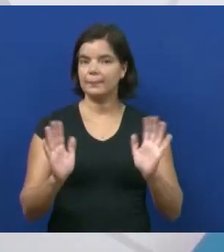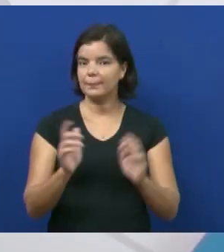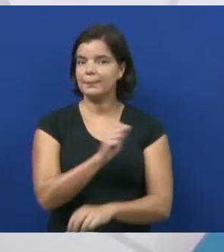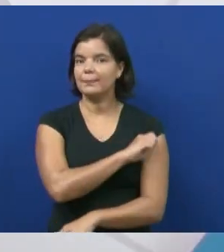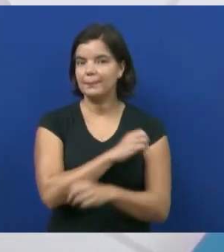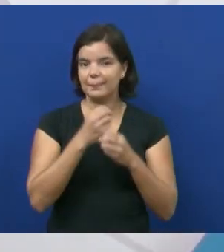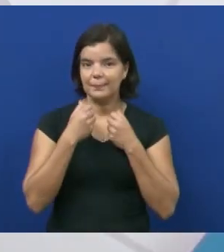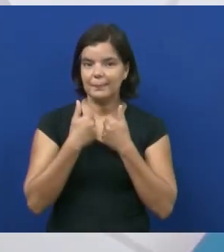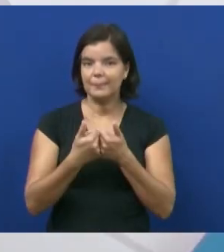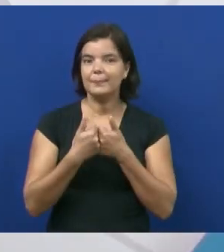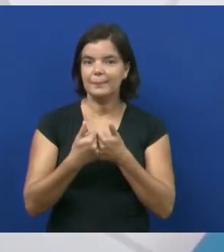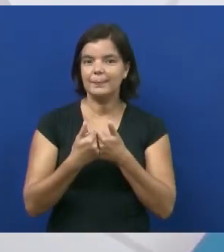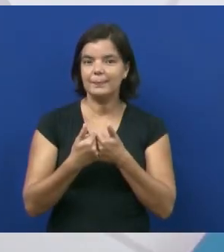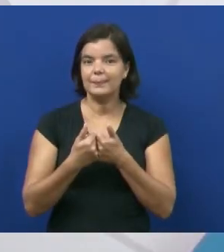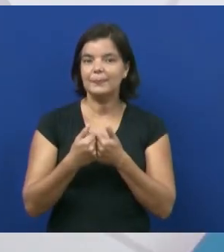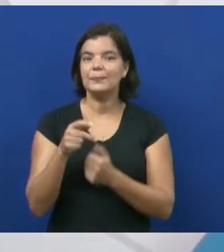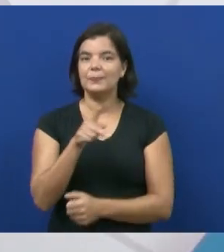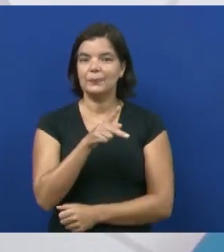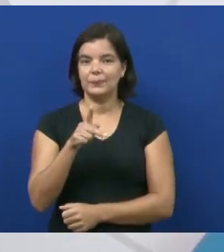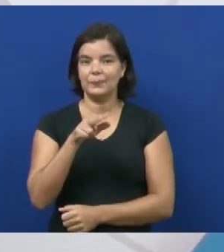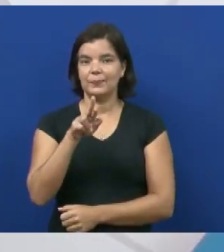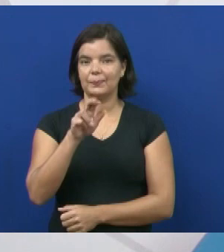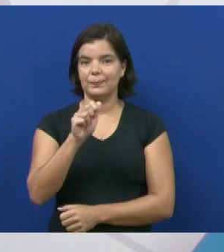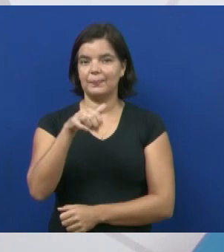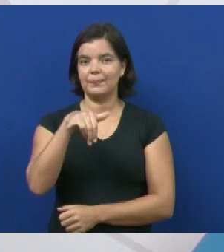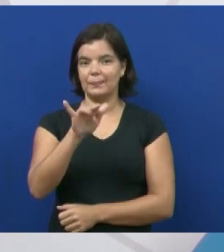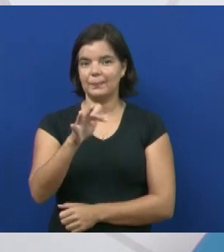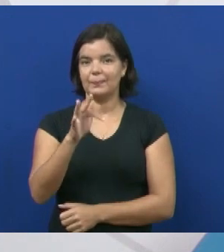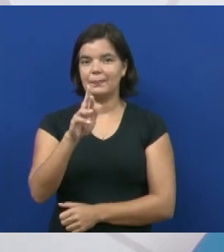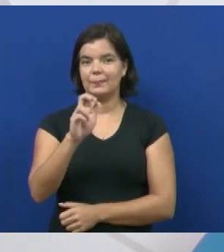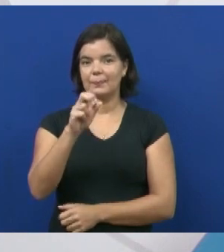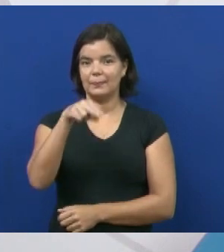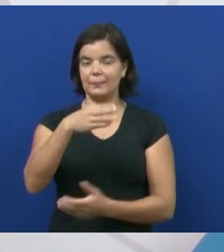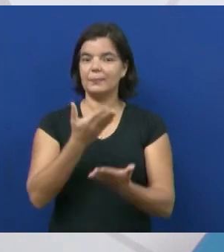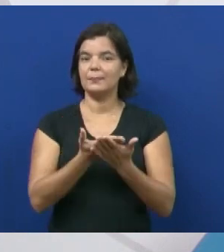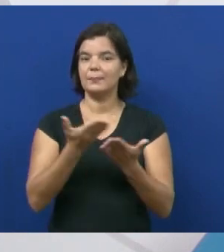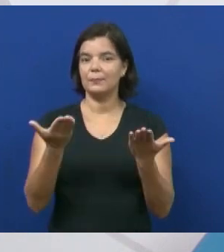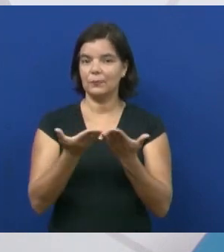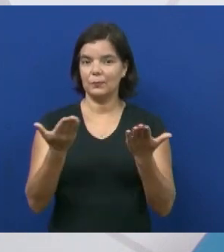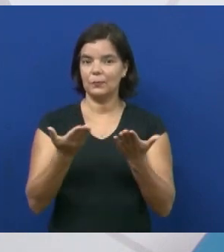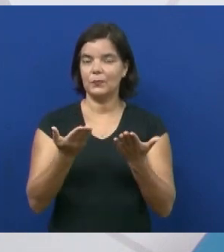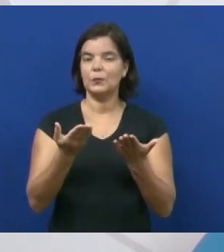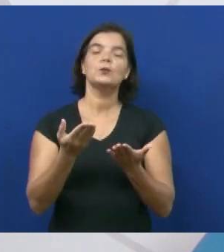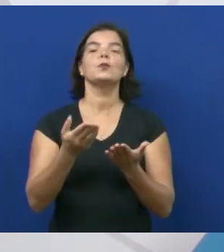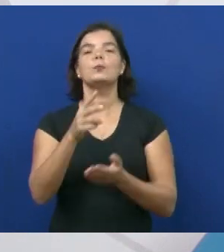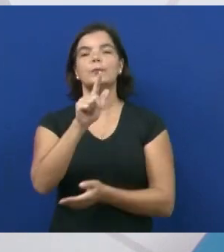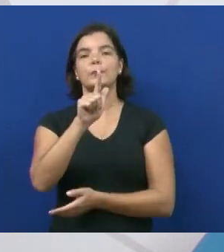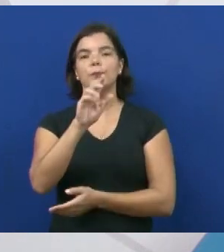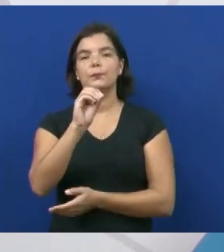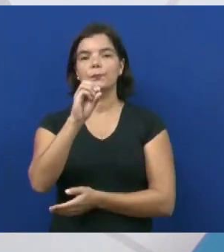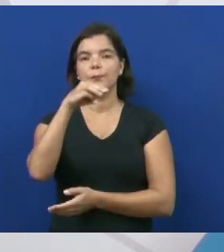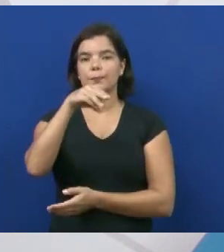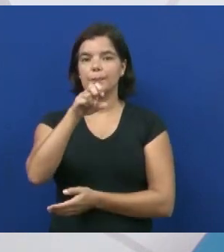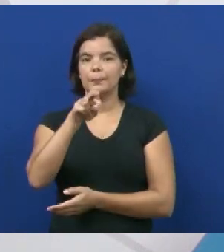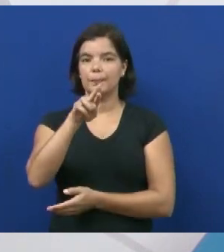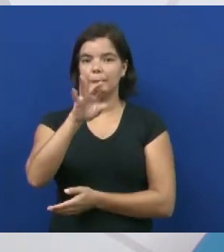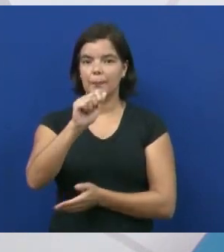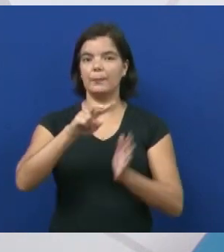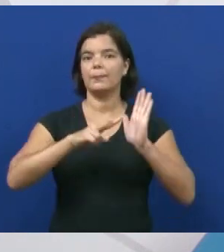Olá, alunos, tudo bem? Aqui com vocês é o professor Raifran e a aula de hoje é sobre geometria, na parte de